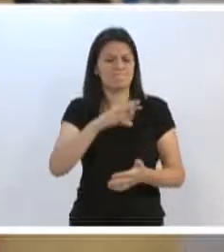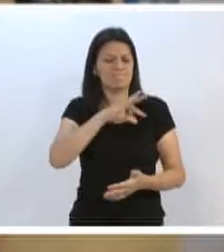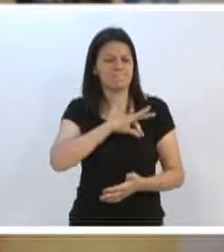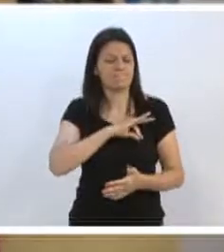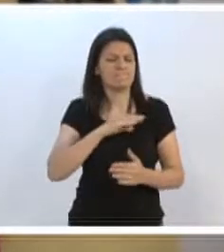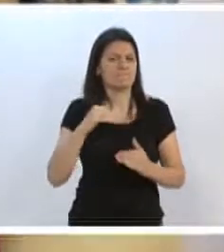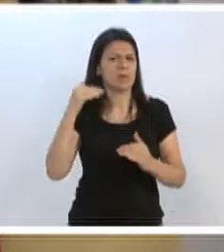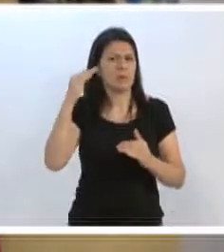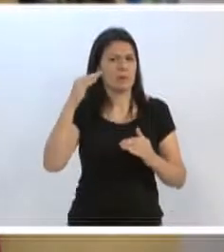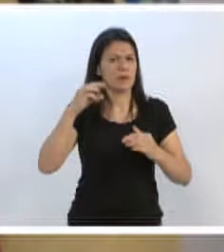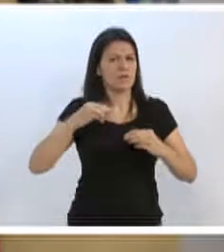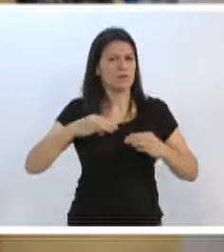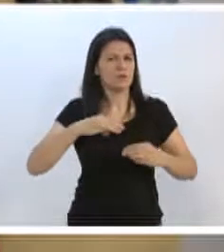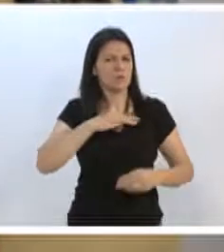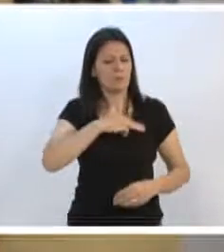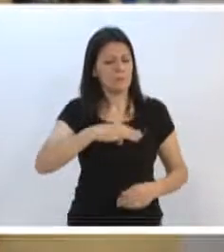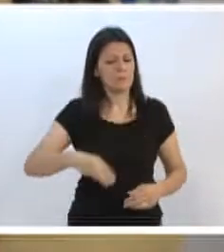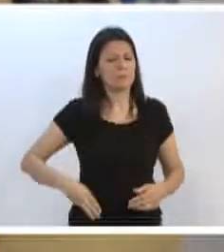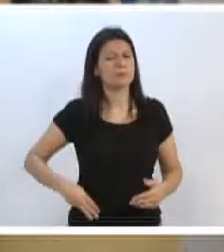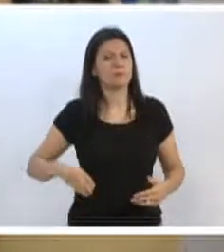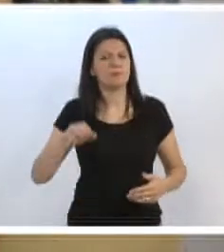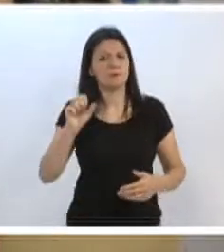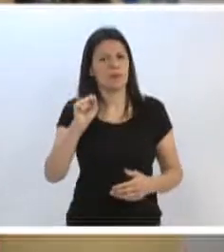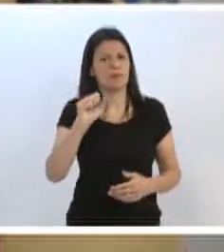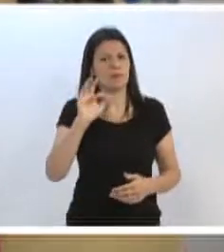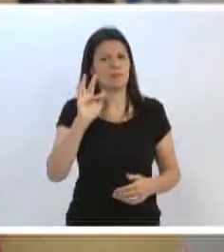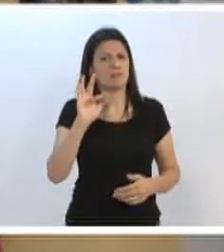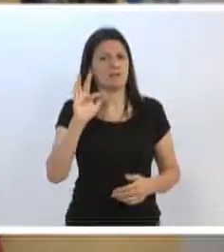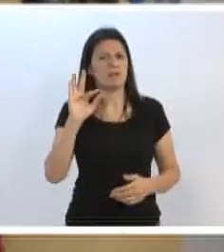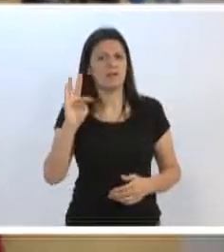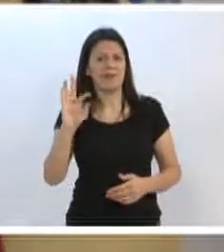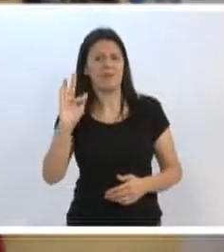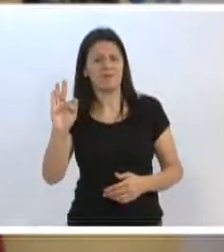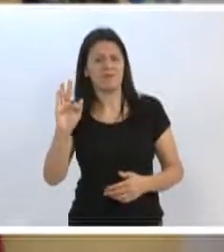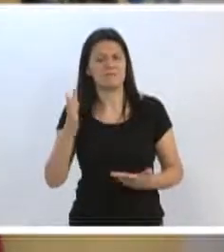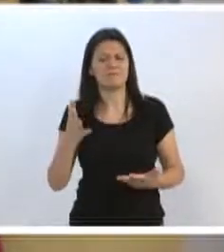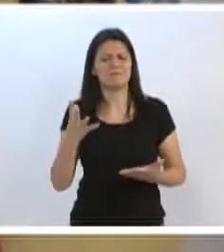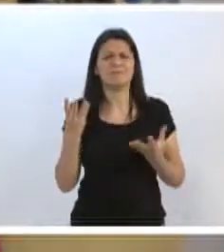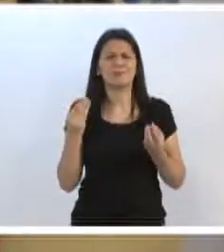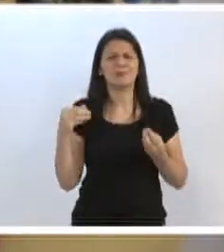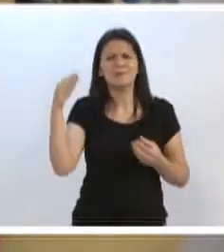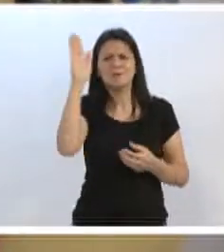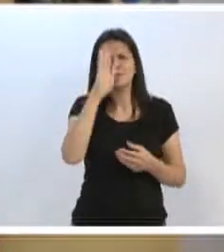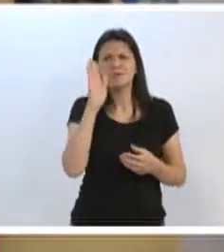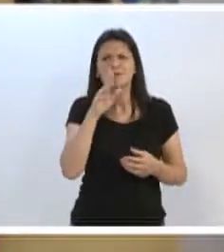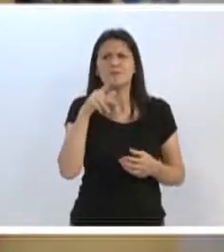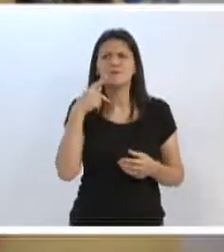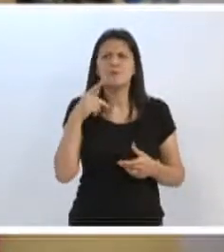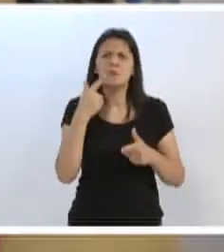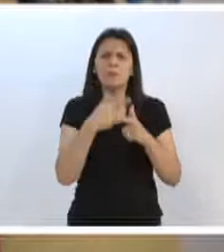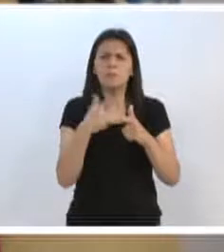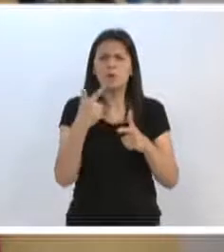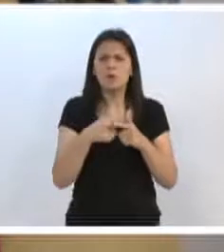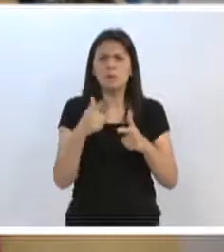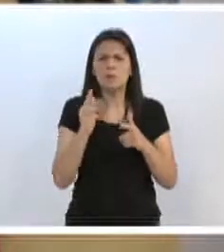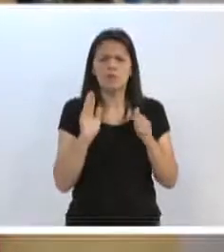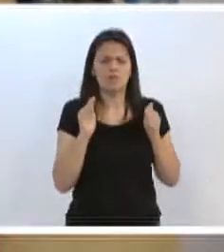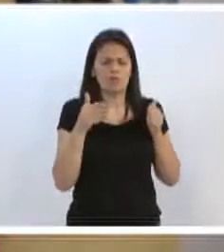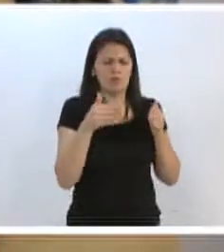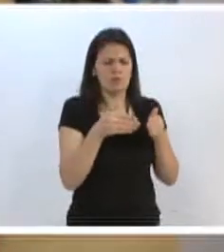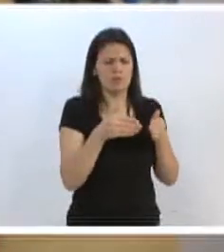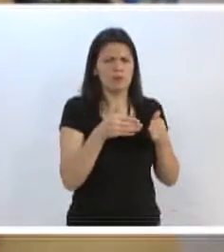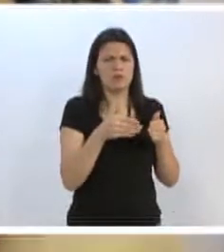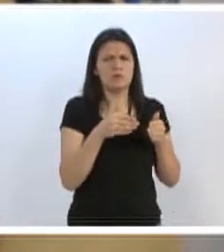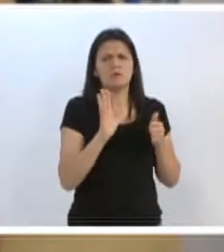na verdade, fazer uma contextualização, porque muito no Brasil se coloca os problemas do Brasil concentrados, a gente leva